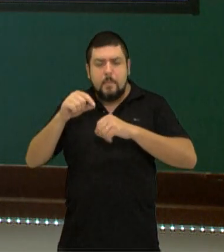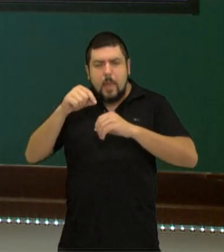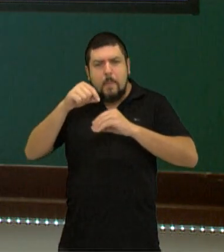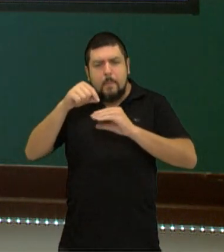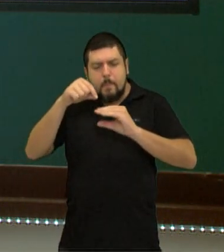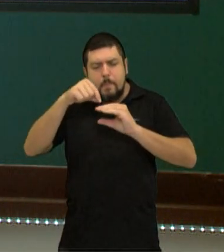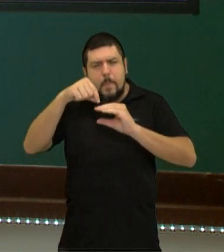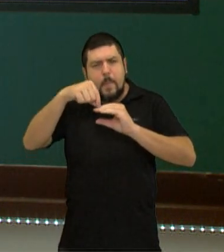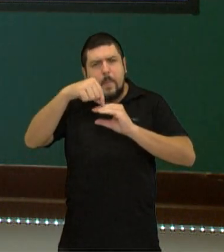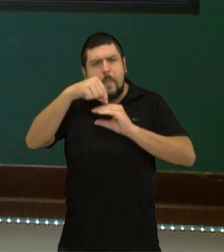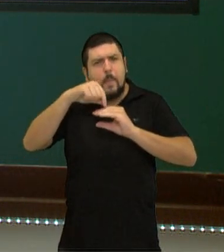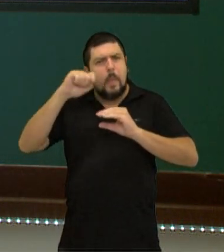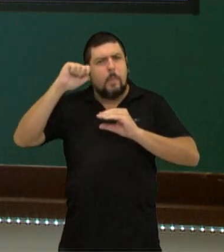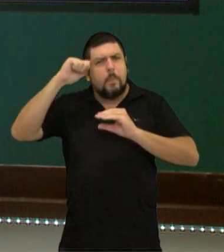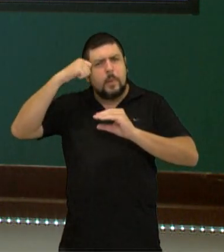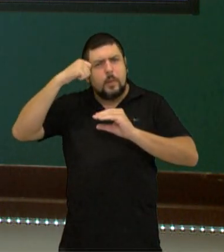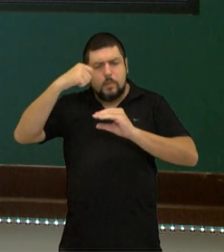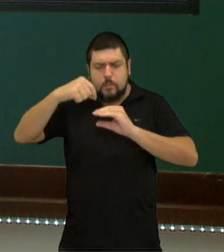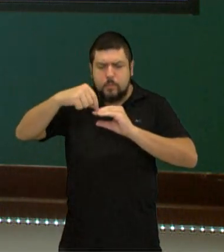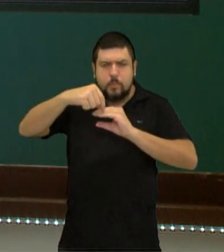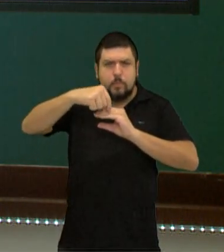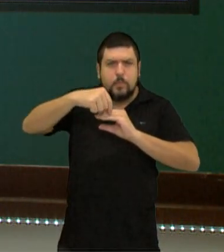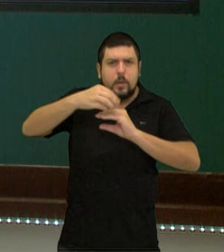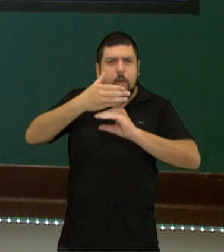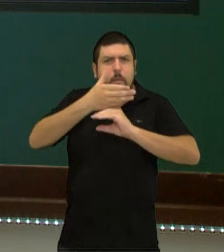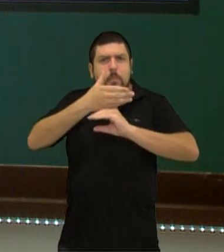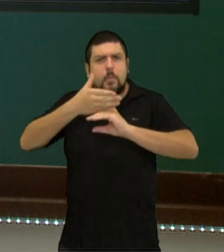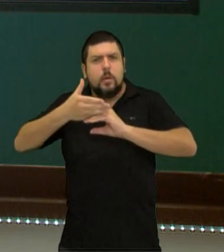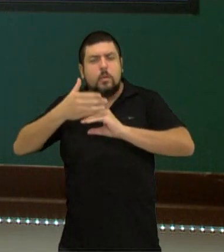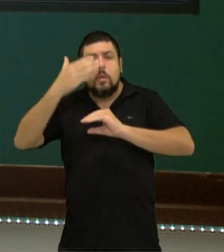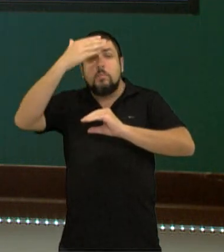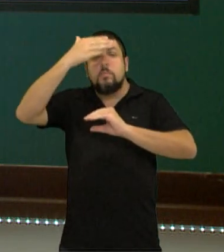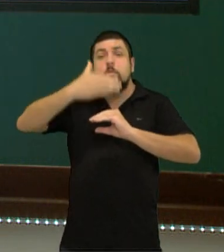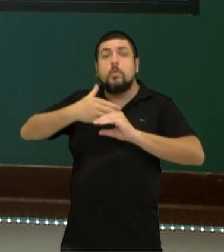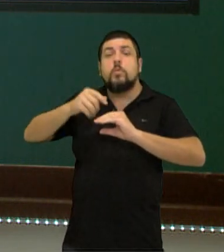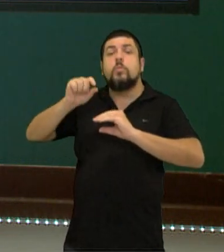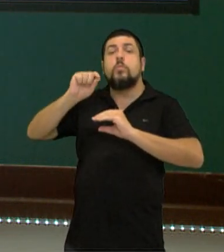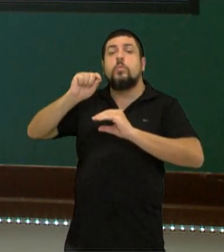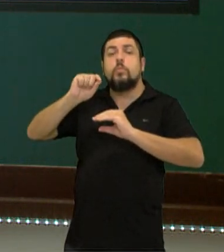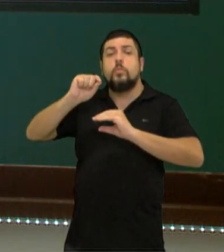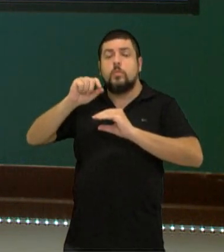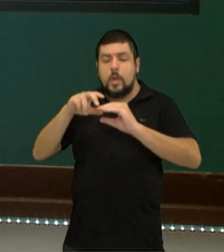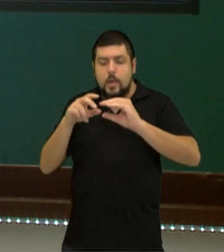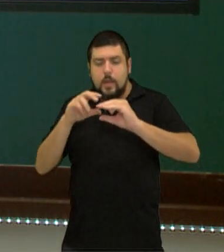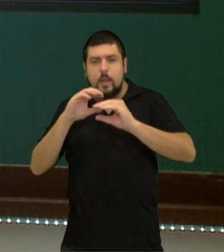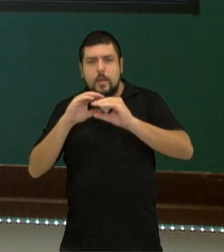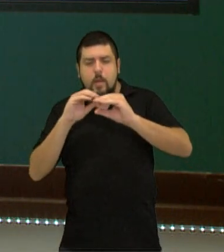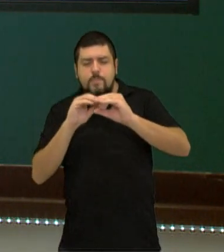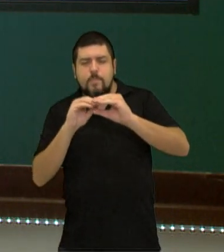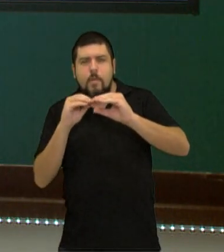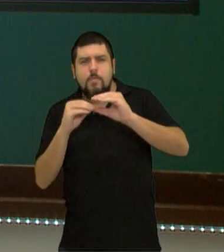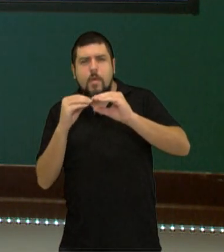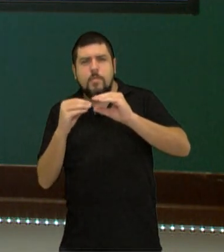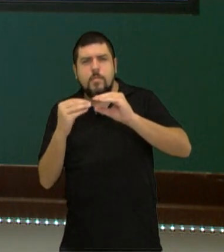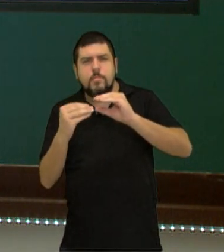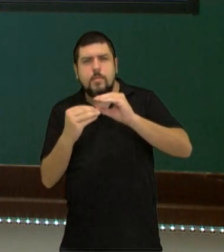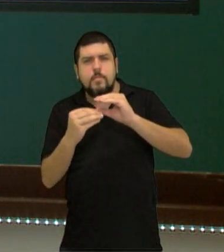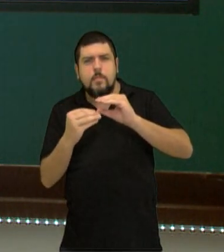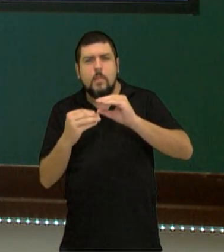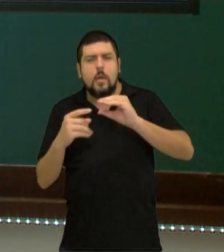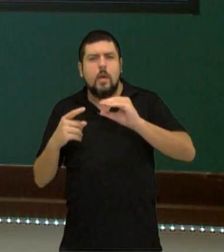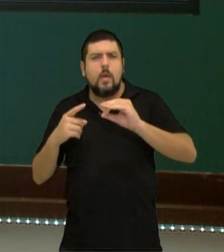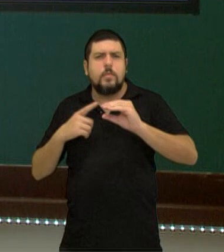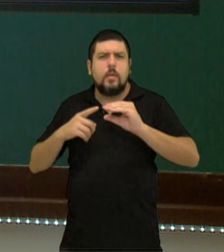pretos, pontinhos brancos, provando que na constituição do granito nós temos